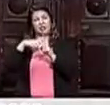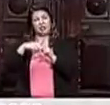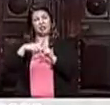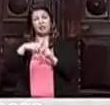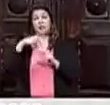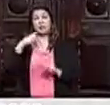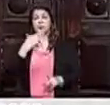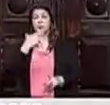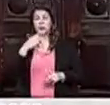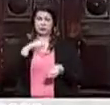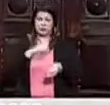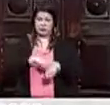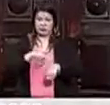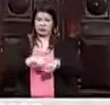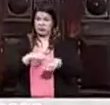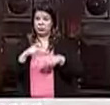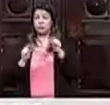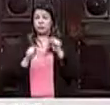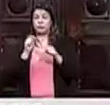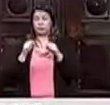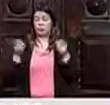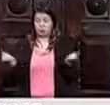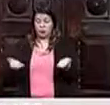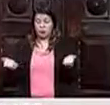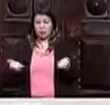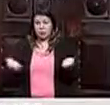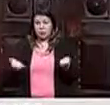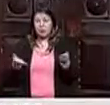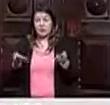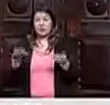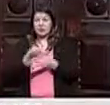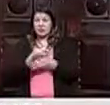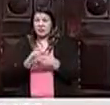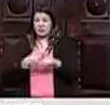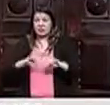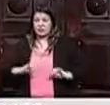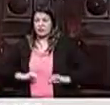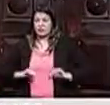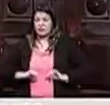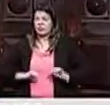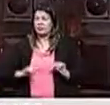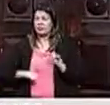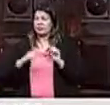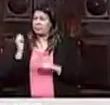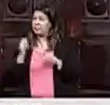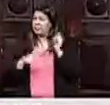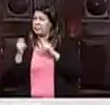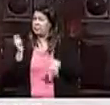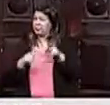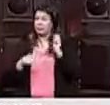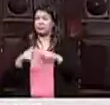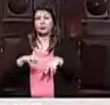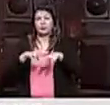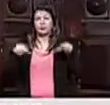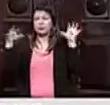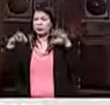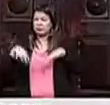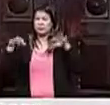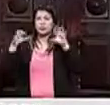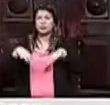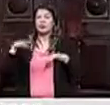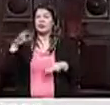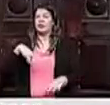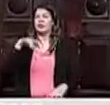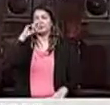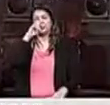faço. Nesse momento, onde eu vejo, por exemplo, parte da cidade sofrendo com alagamentos, com situações que, enfim, a chuva realmente